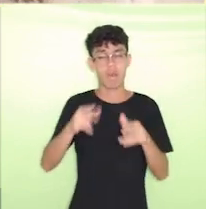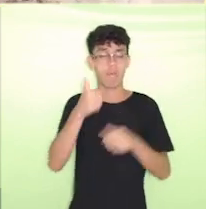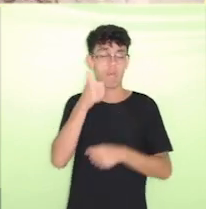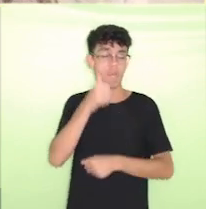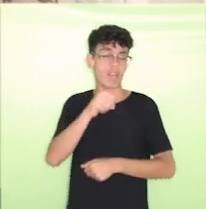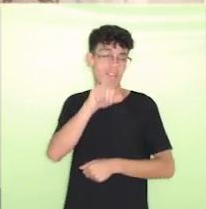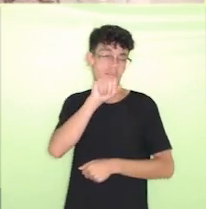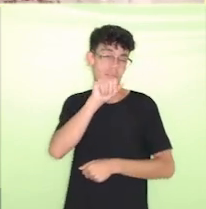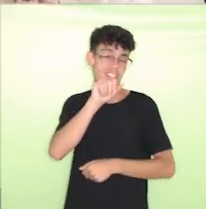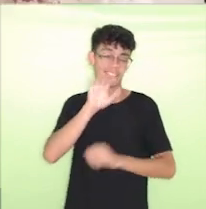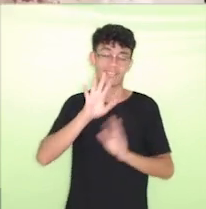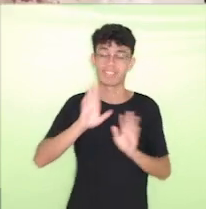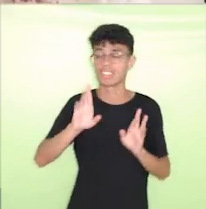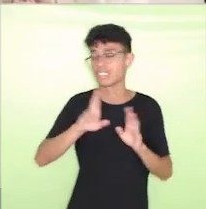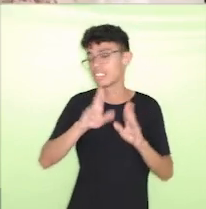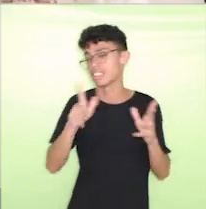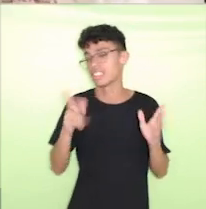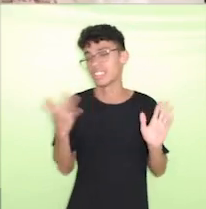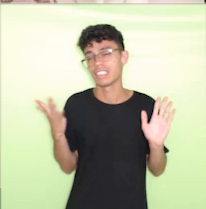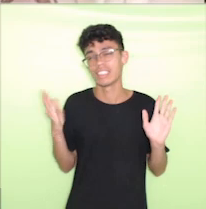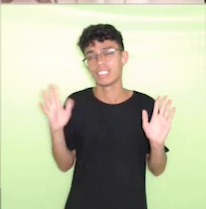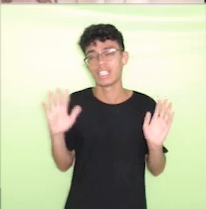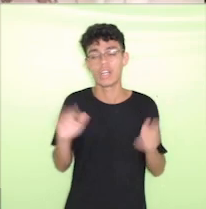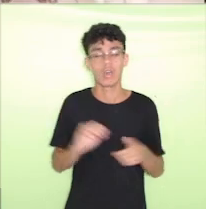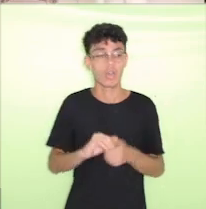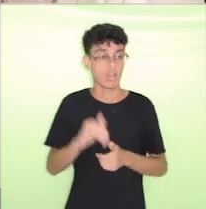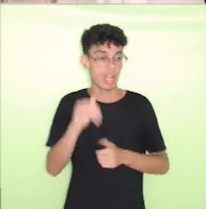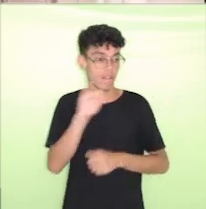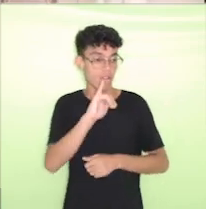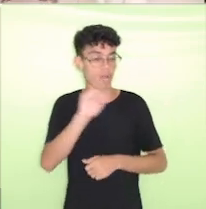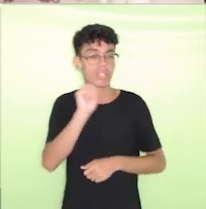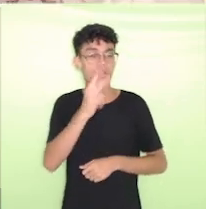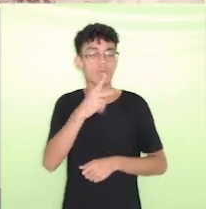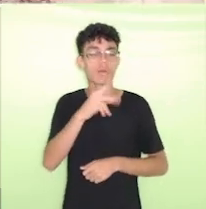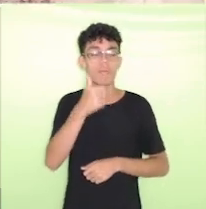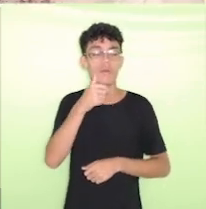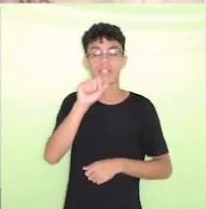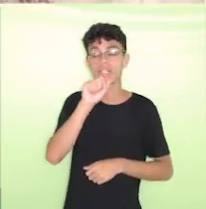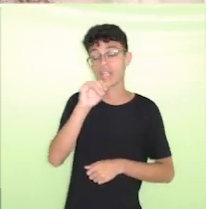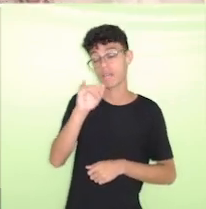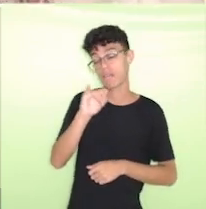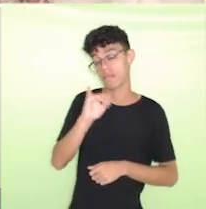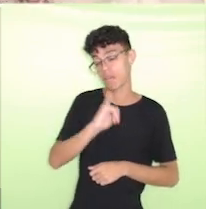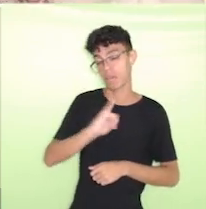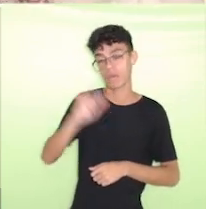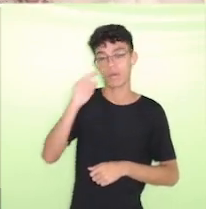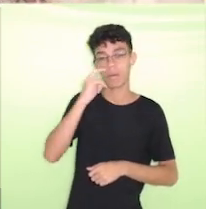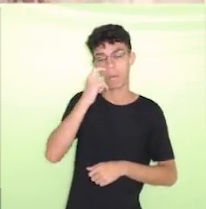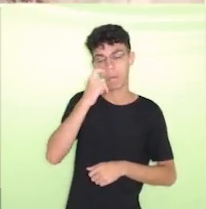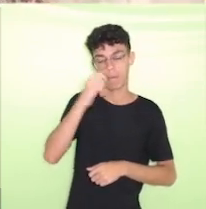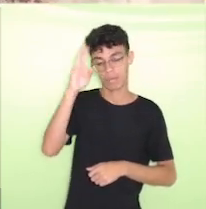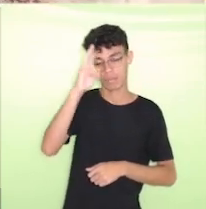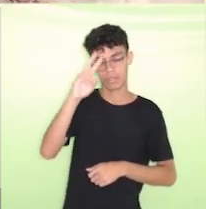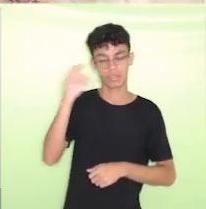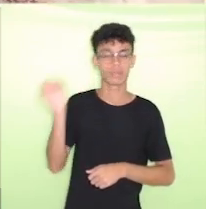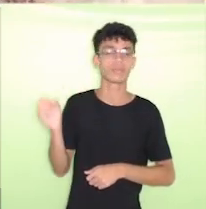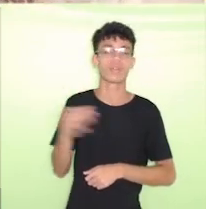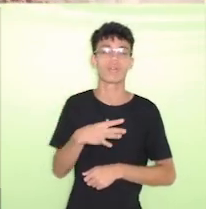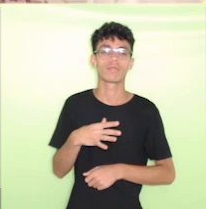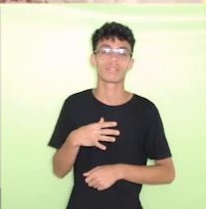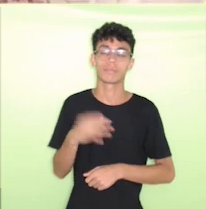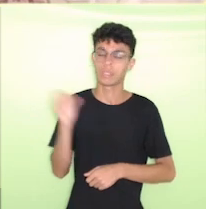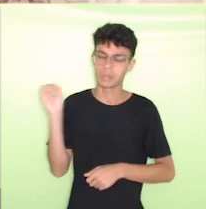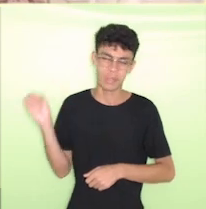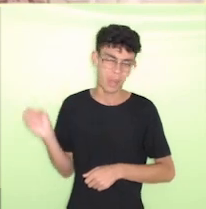mãe... Sua mãe? O que é que ela disse? A minha mãe disse que achava a história nova. Nova,